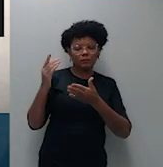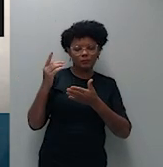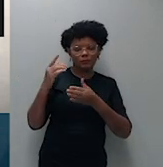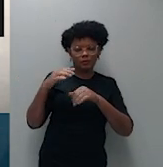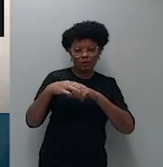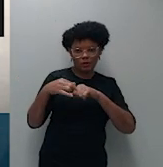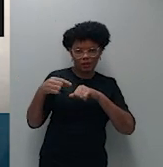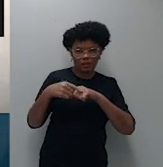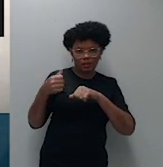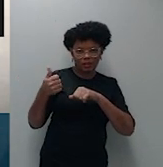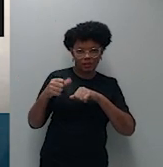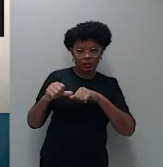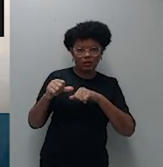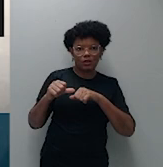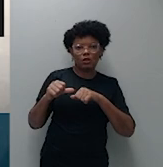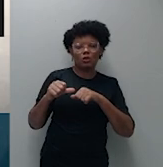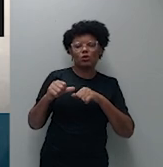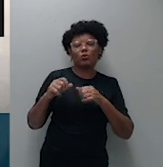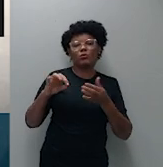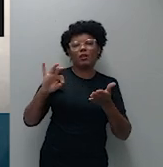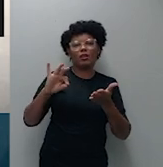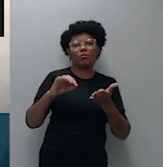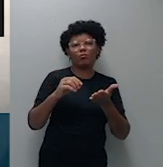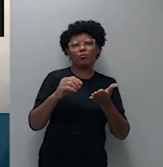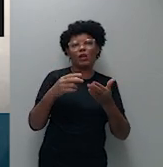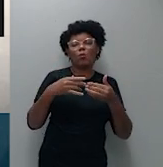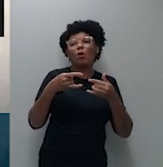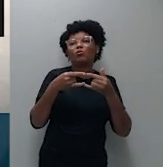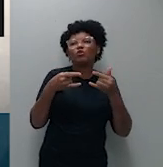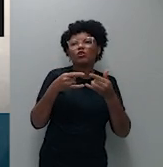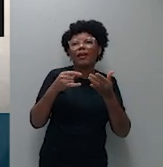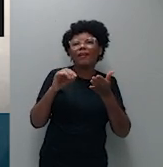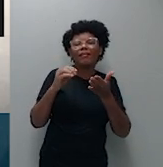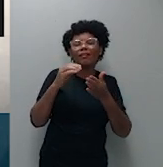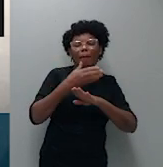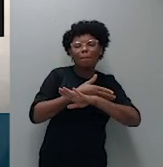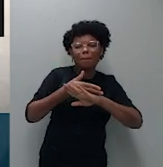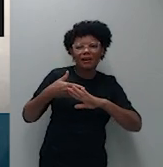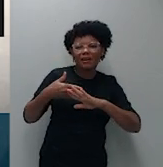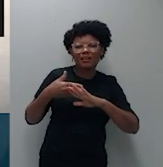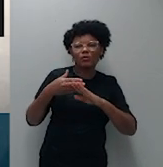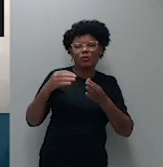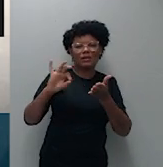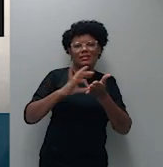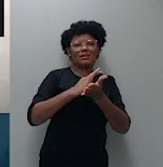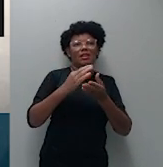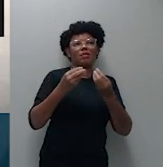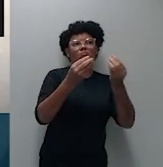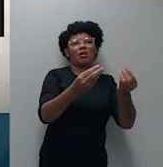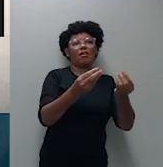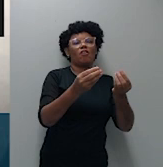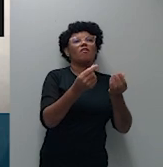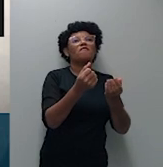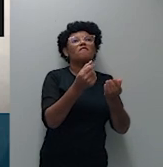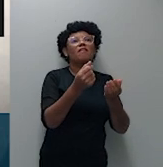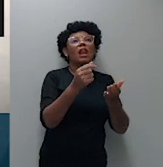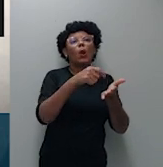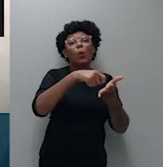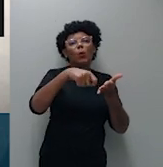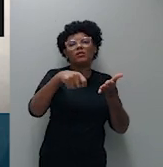deu um cheque em branco para o Facebook não se trata de um cheque em branco Facebook ao meu ver